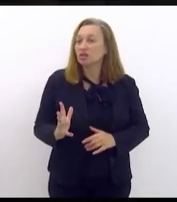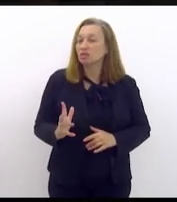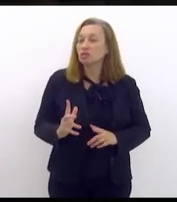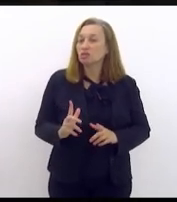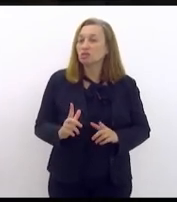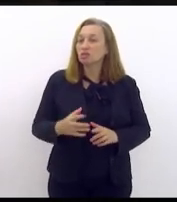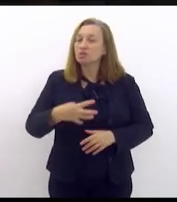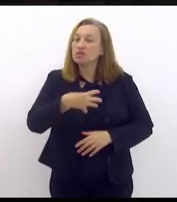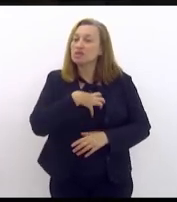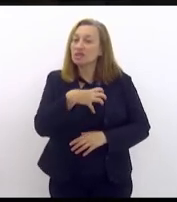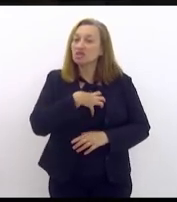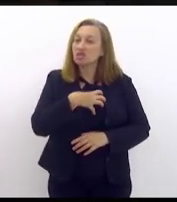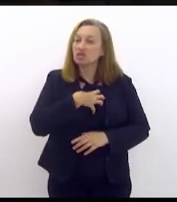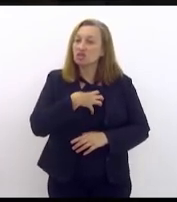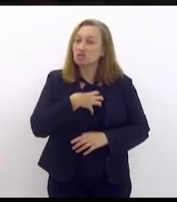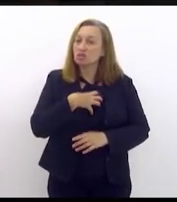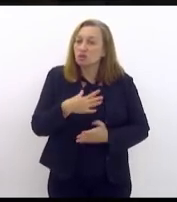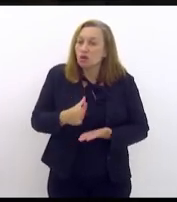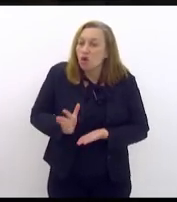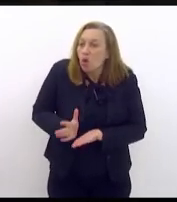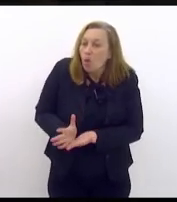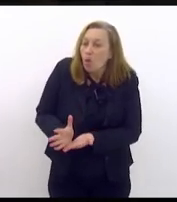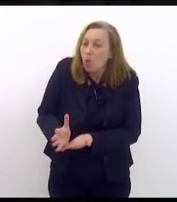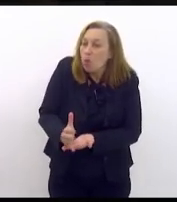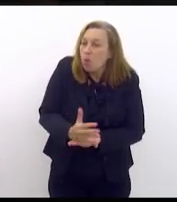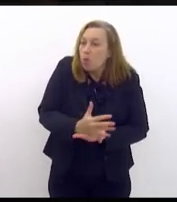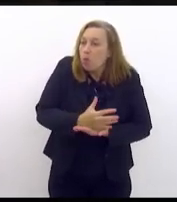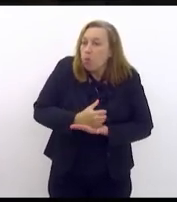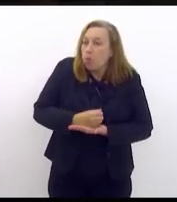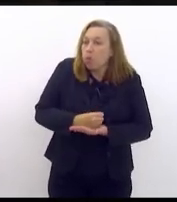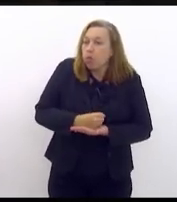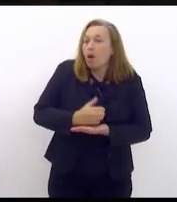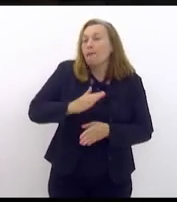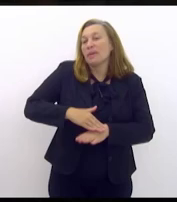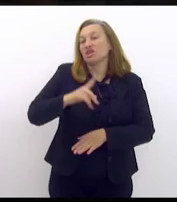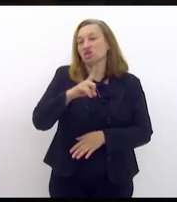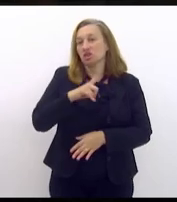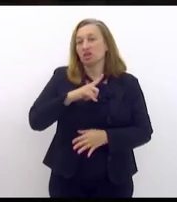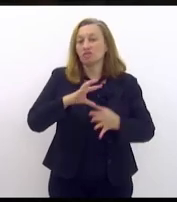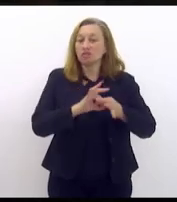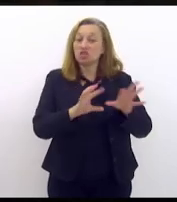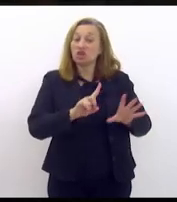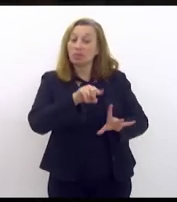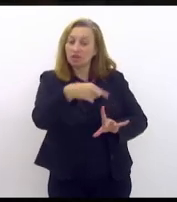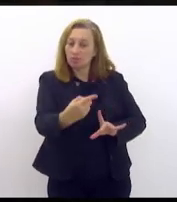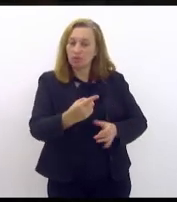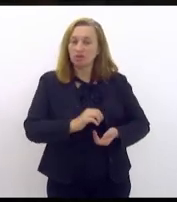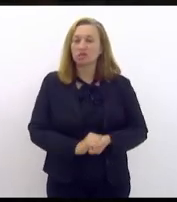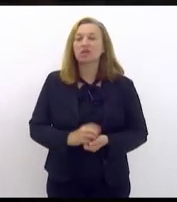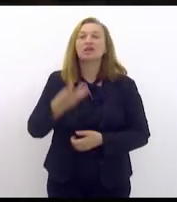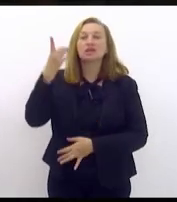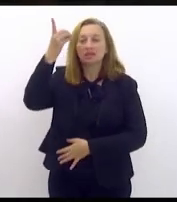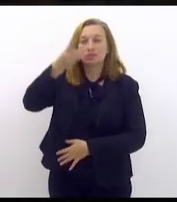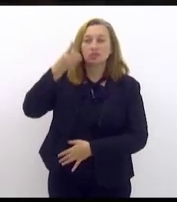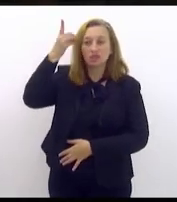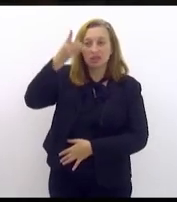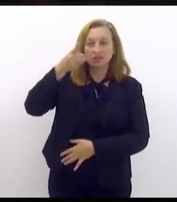de aumentar as receitas, que vou deixar para o fecho. E a deputada